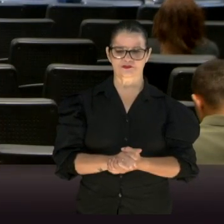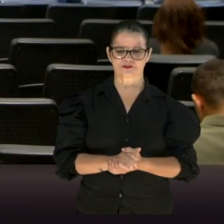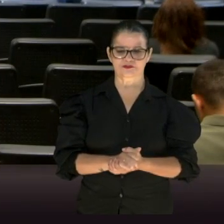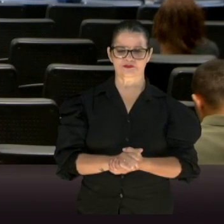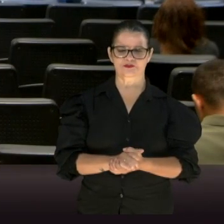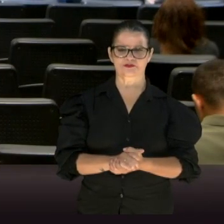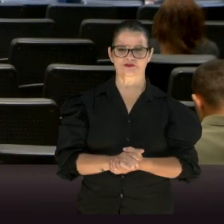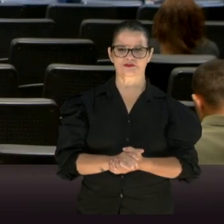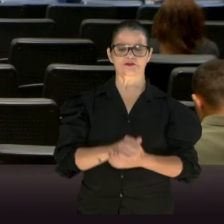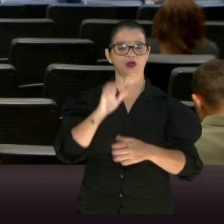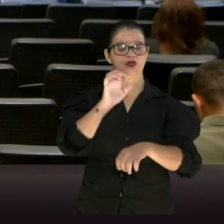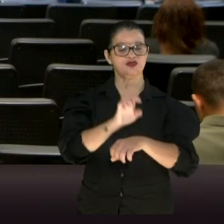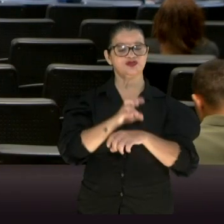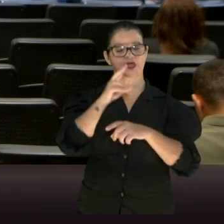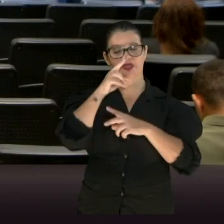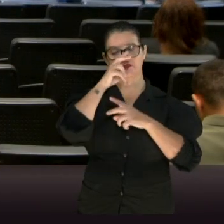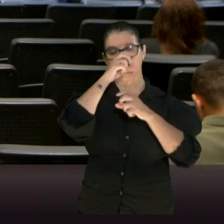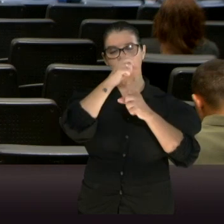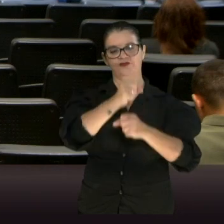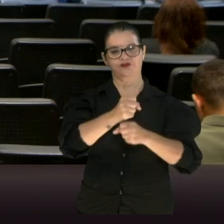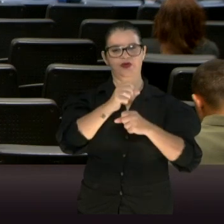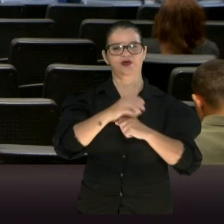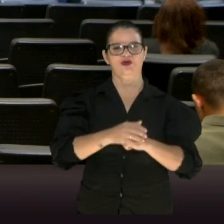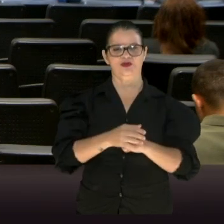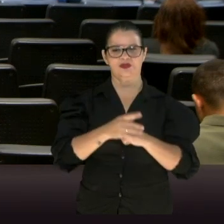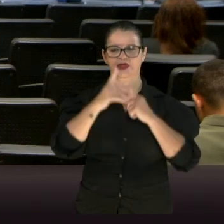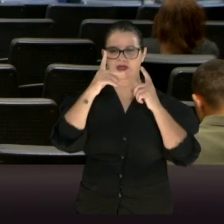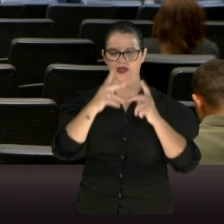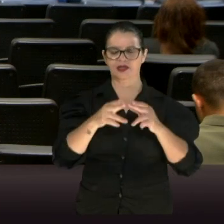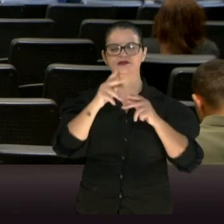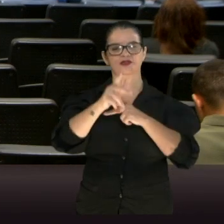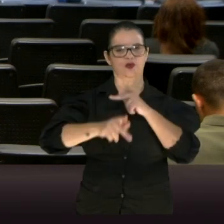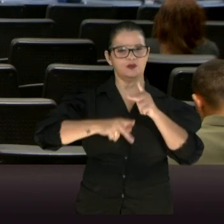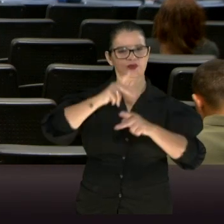Pernambuco é um estado forte, assim como seu povo.